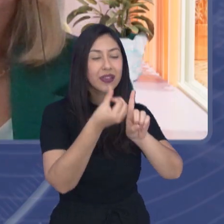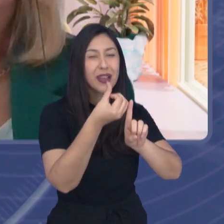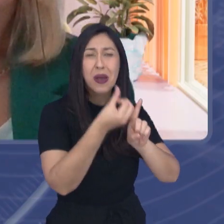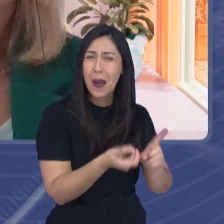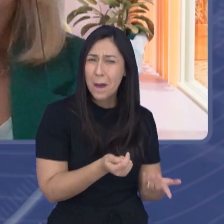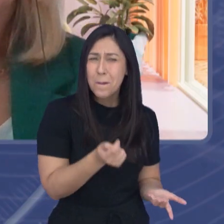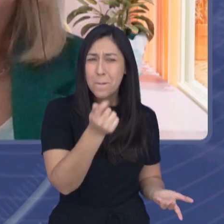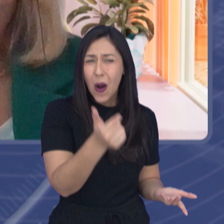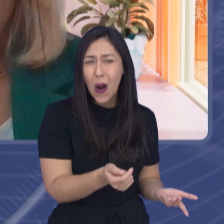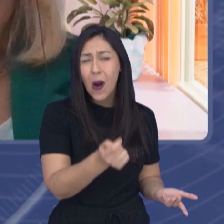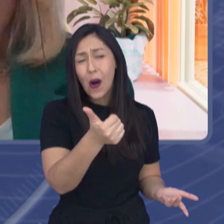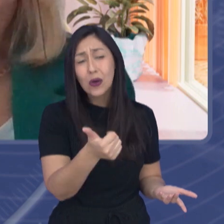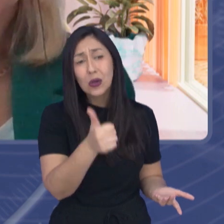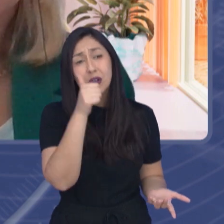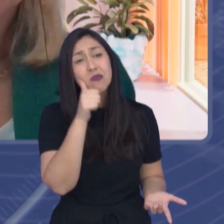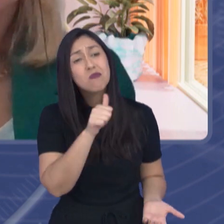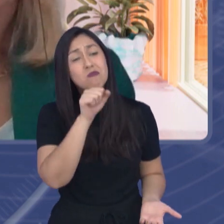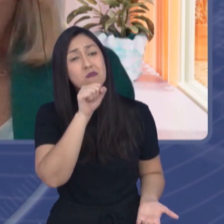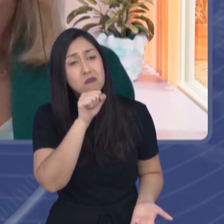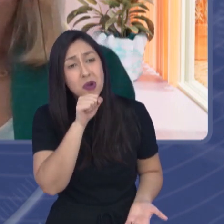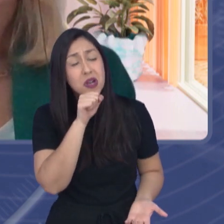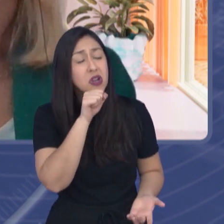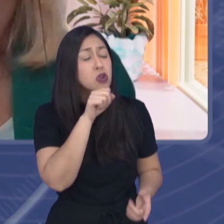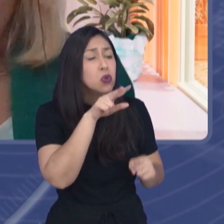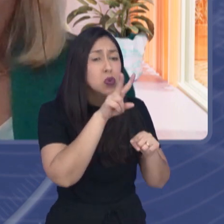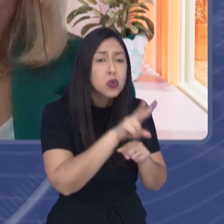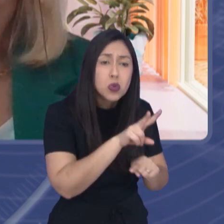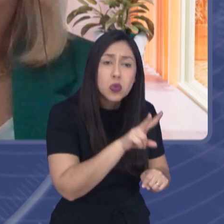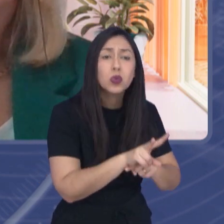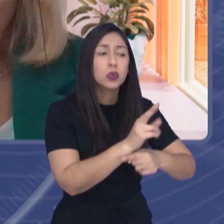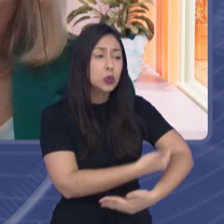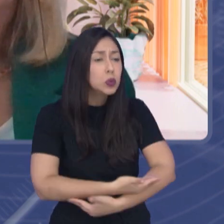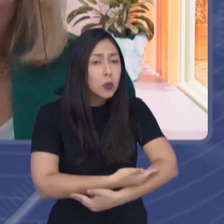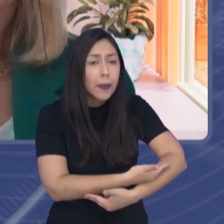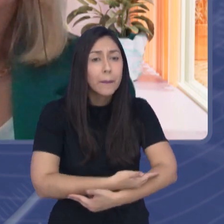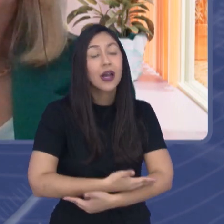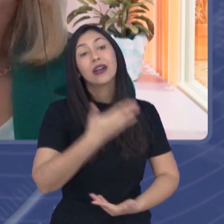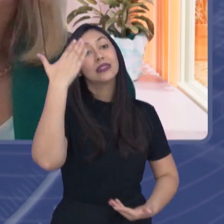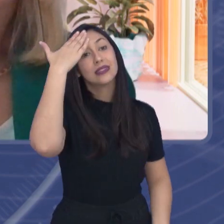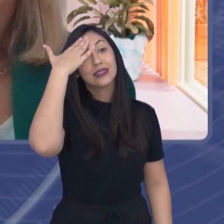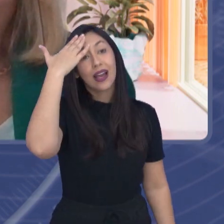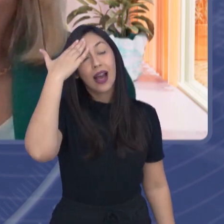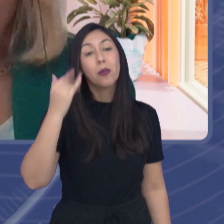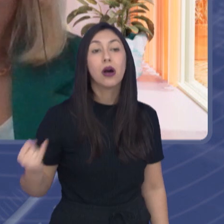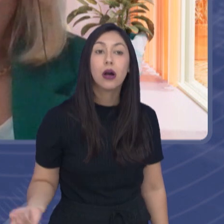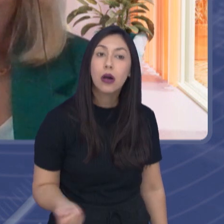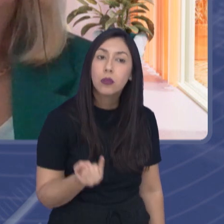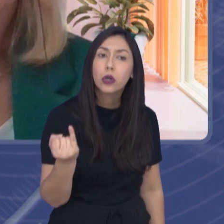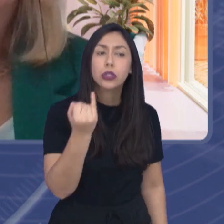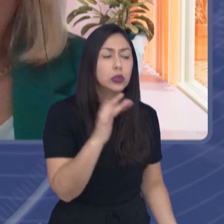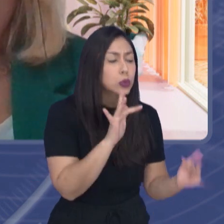muito pequeno, né? Para que a mãe ela possa dar esse suporte para o bebê. A gente sabe o quão é importante esse